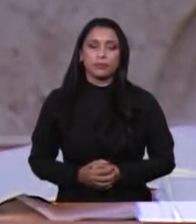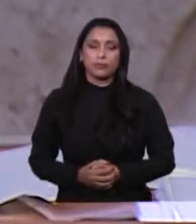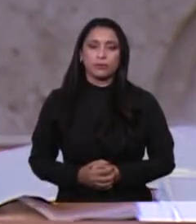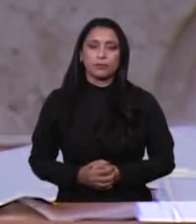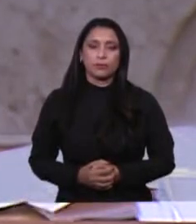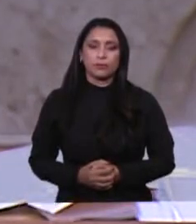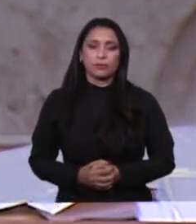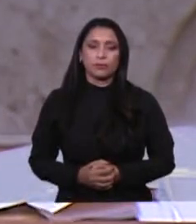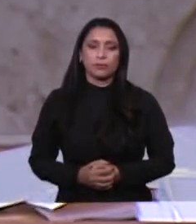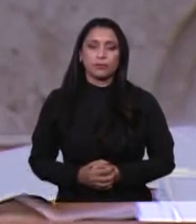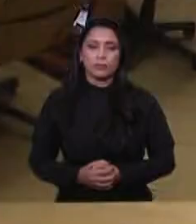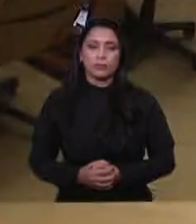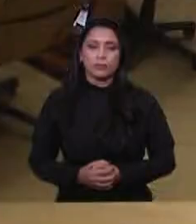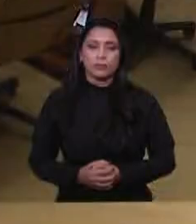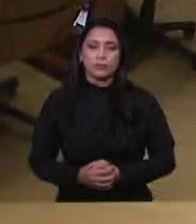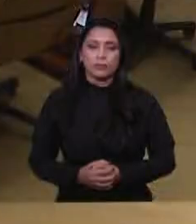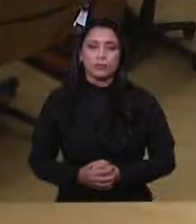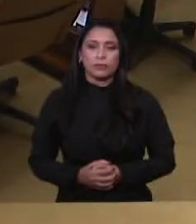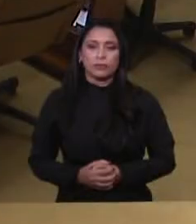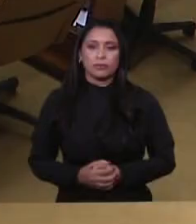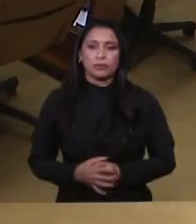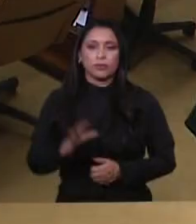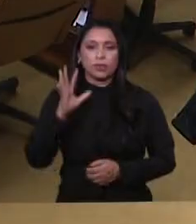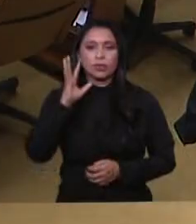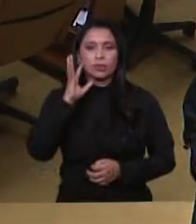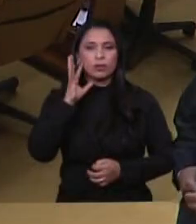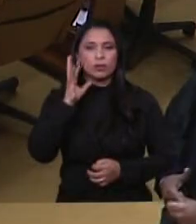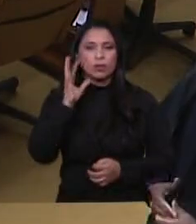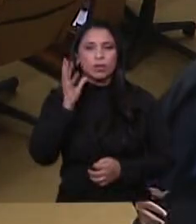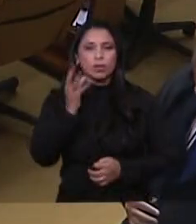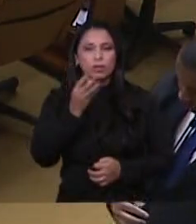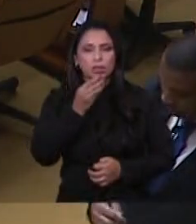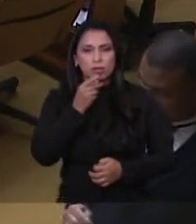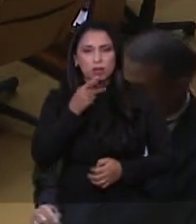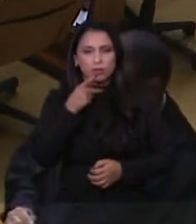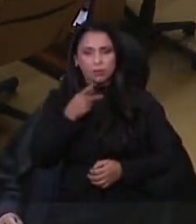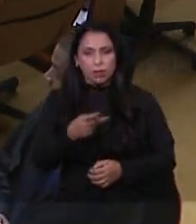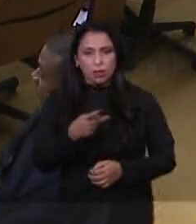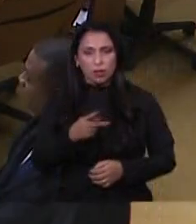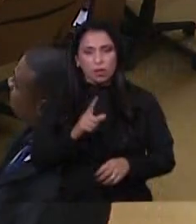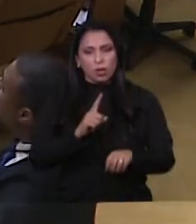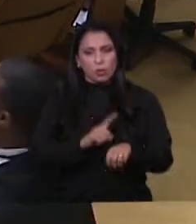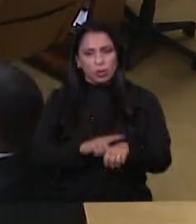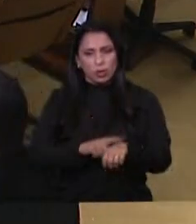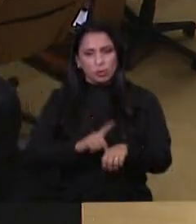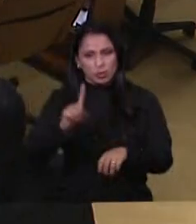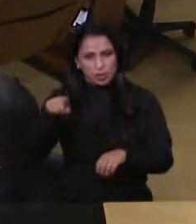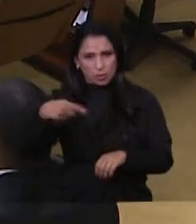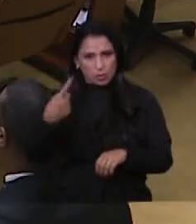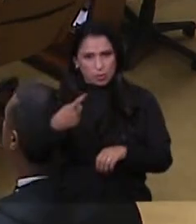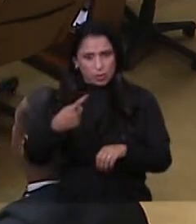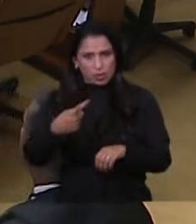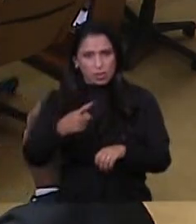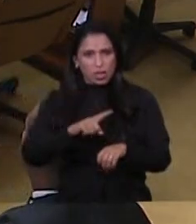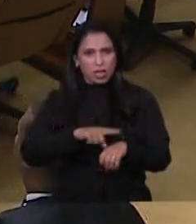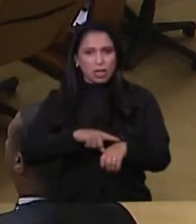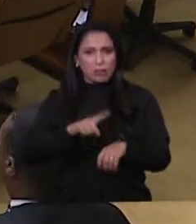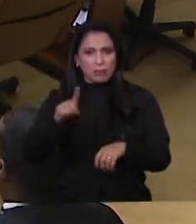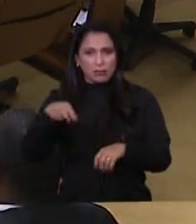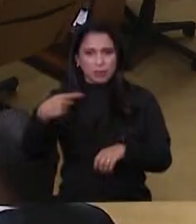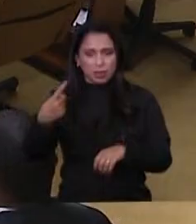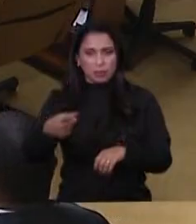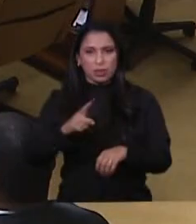Pois não, ministro? Senhora presidente, começaríamos um pouco mais tarde, à tarde, diante do avançado da